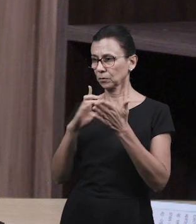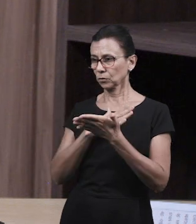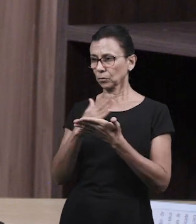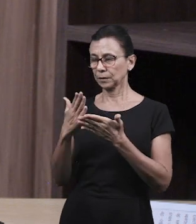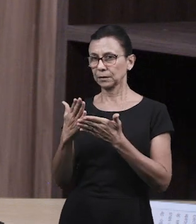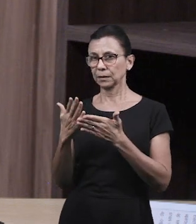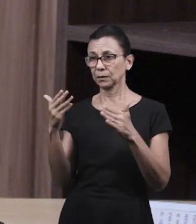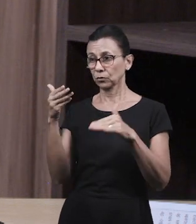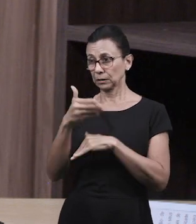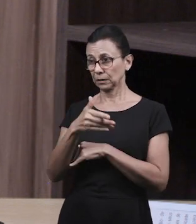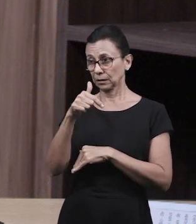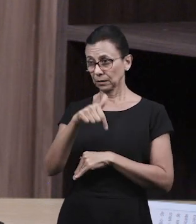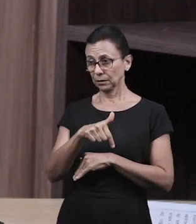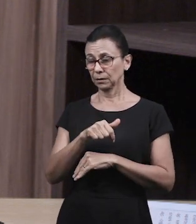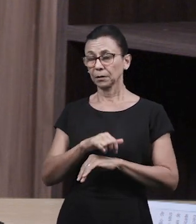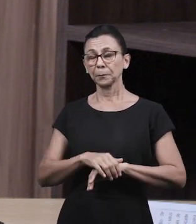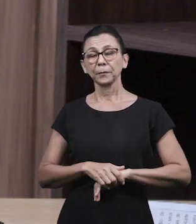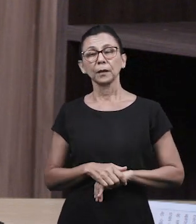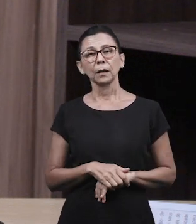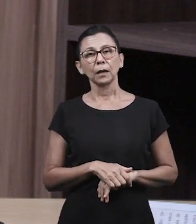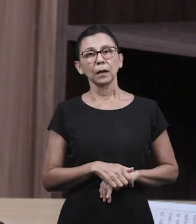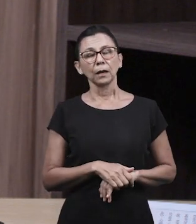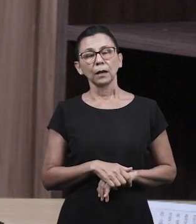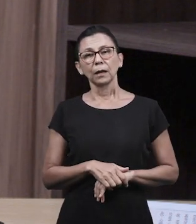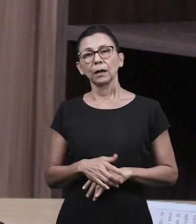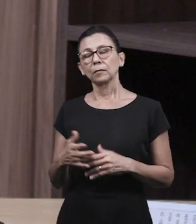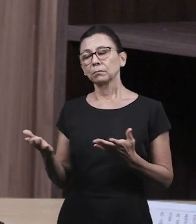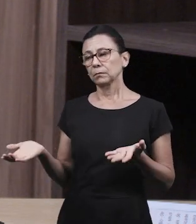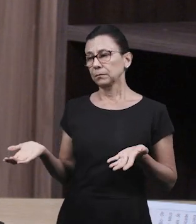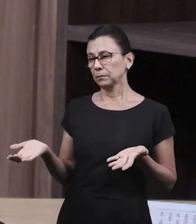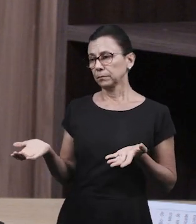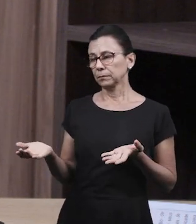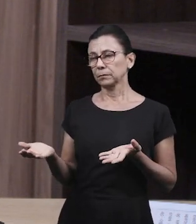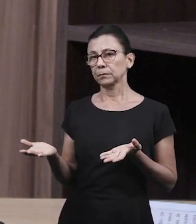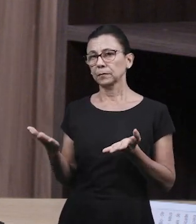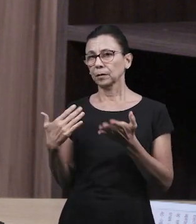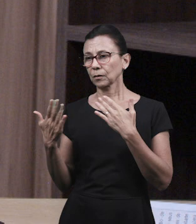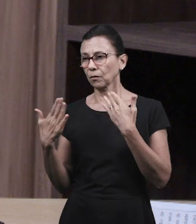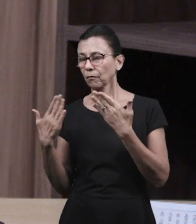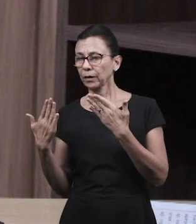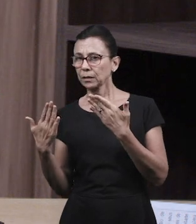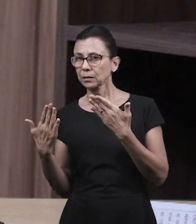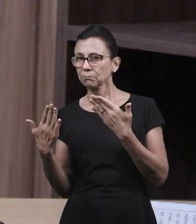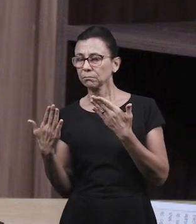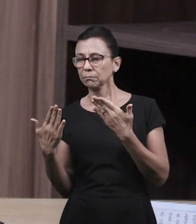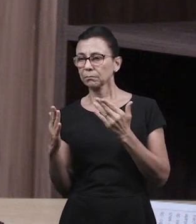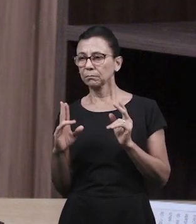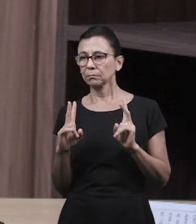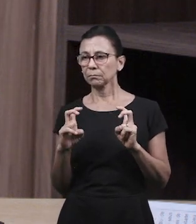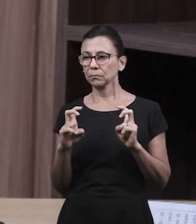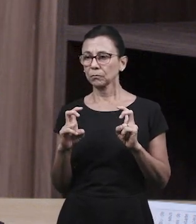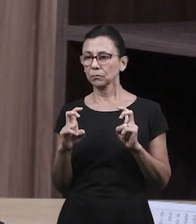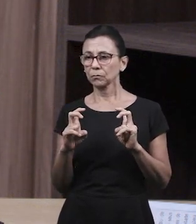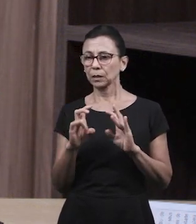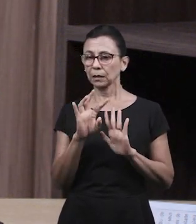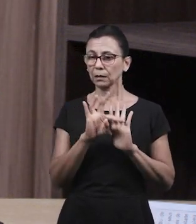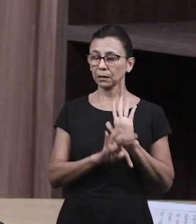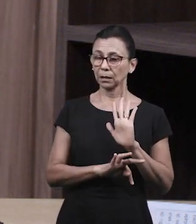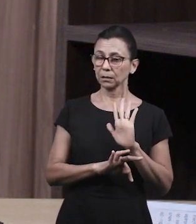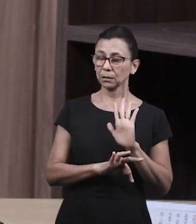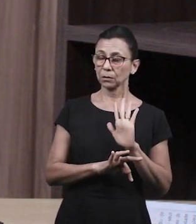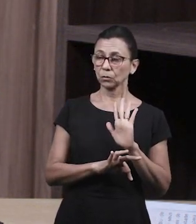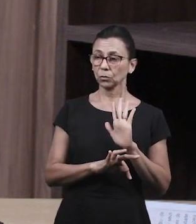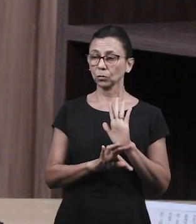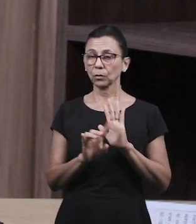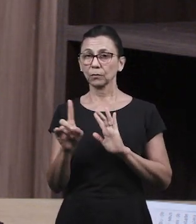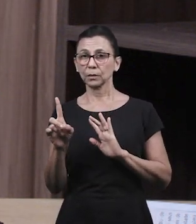né, antes de entrarmos no ar aqui, e a nossa conversa estava na associação desse texto com o tema. Aí